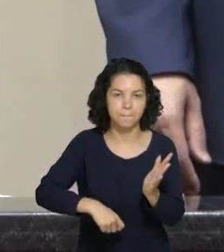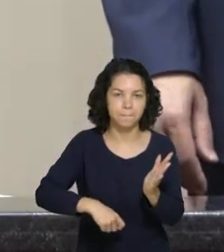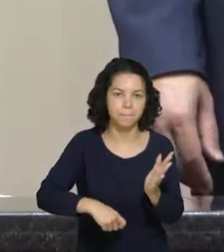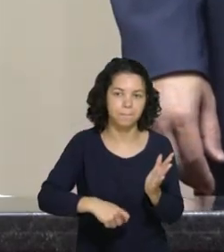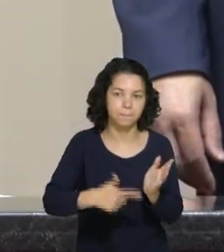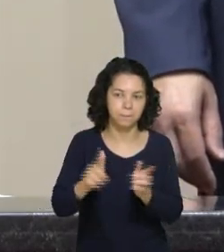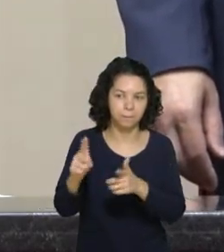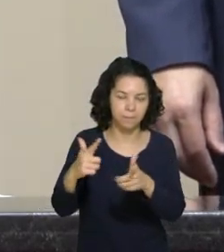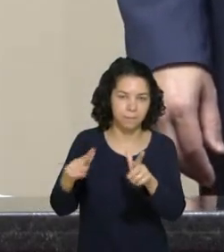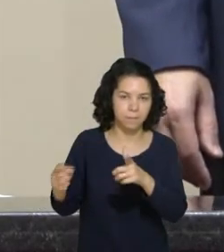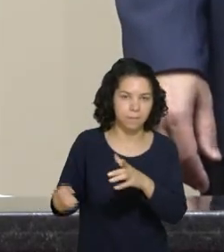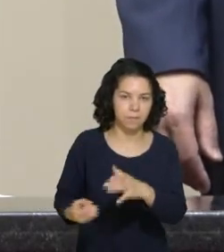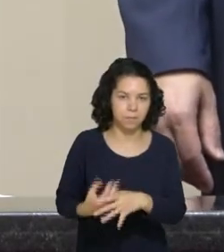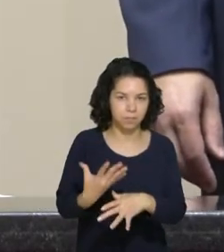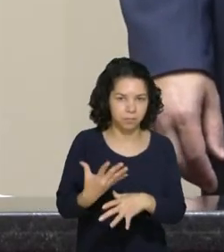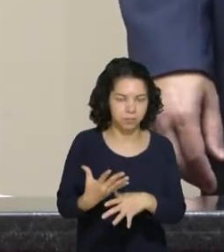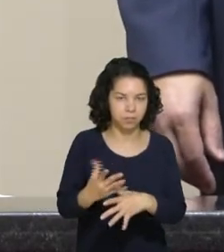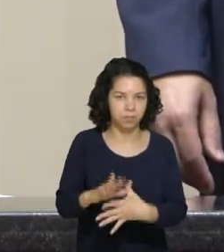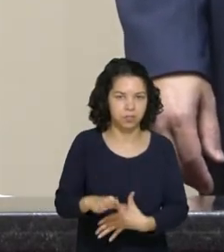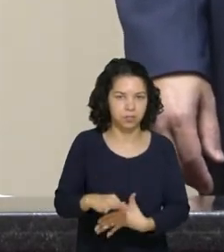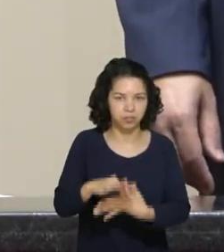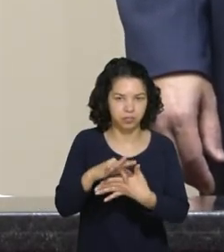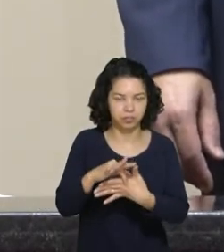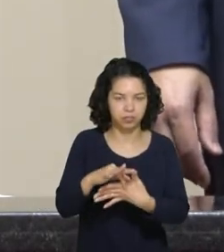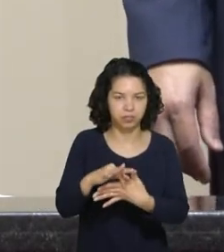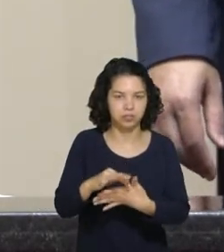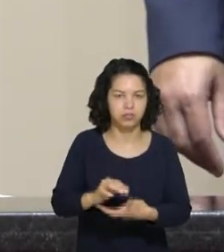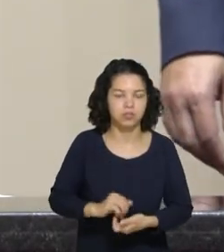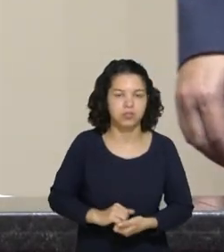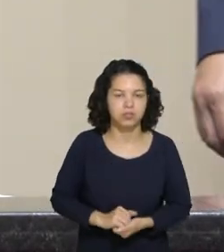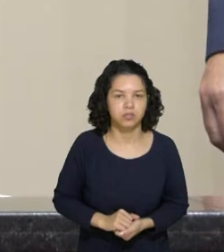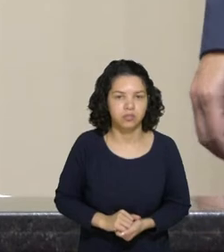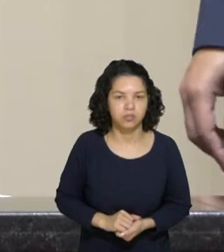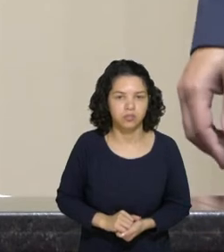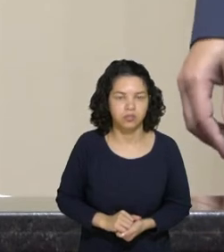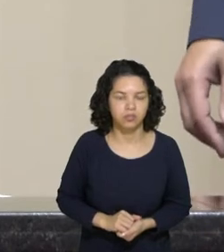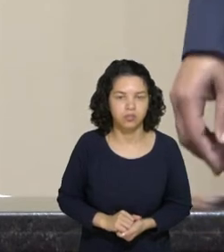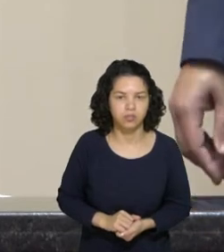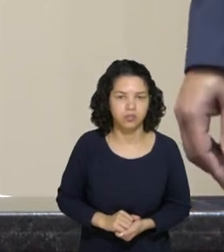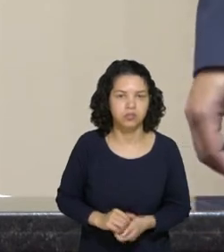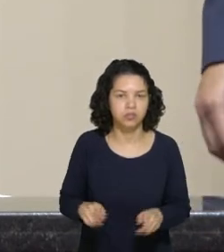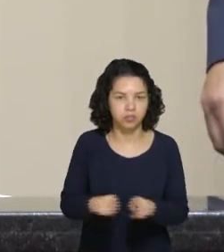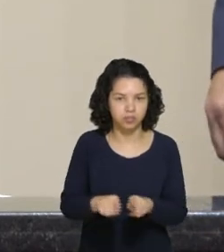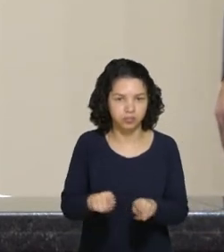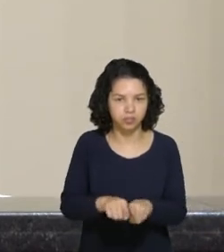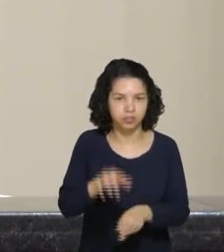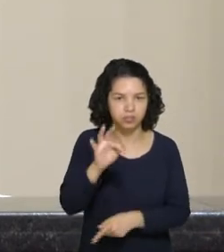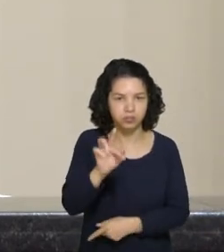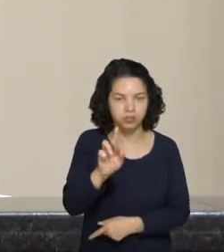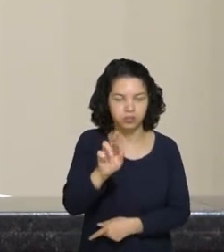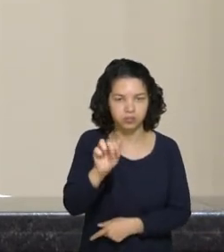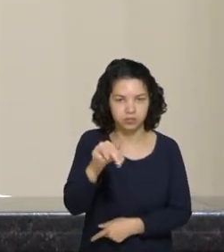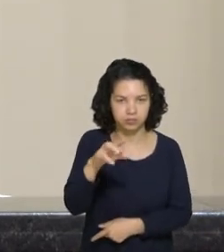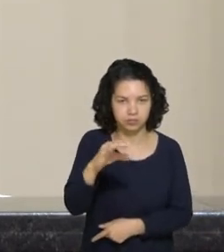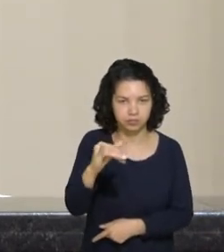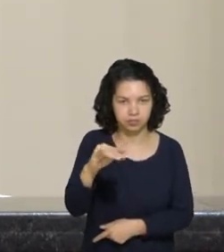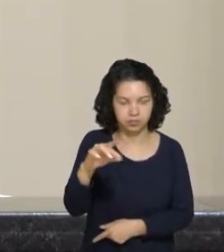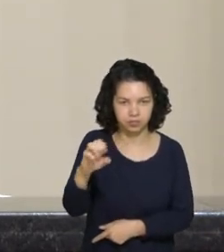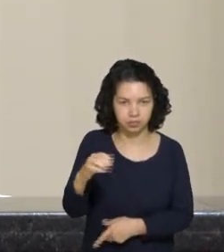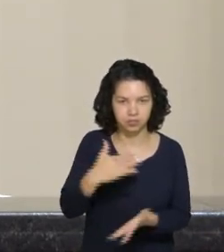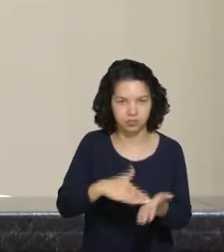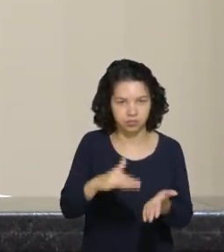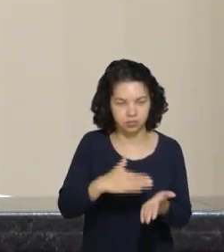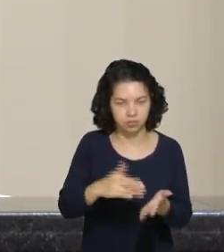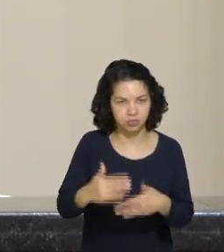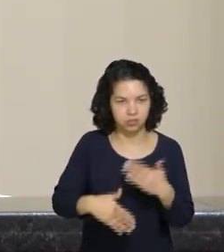demais lideranças. Acompanhado também da Franciele Córdova, secretária de Desenvolvimento